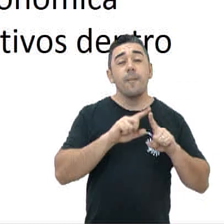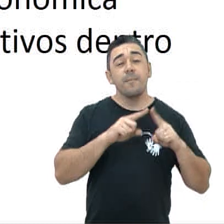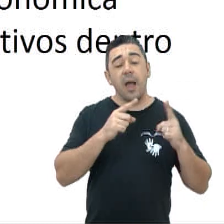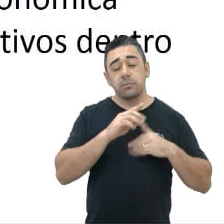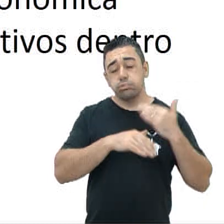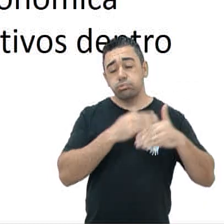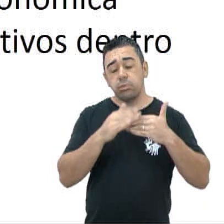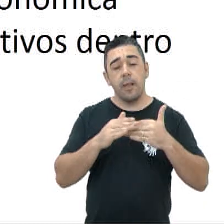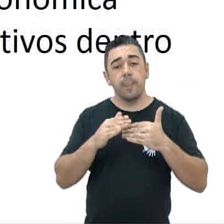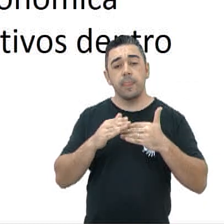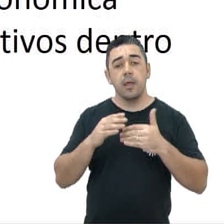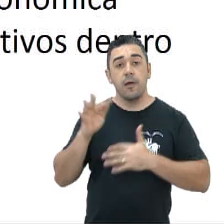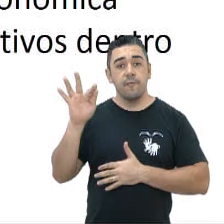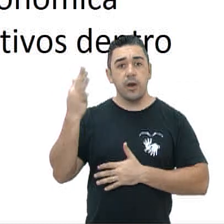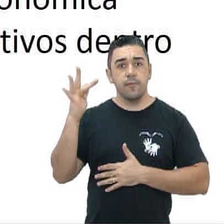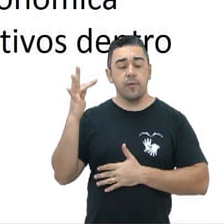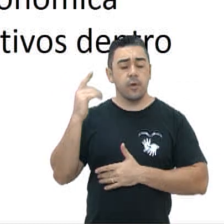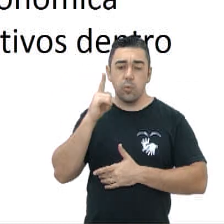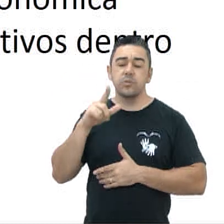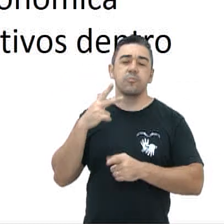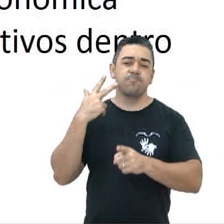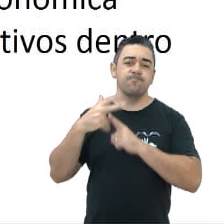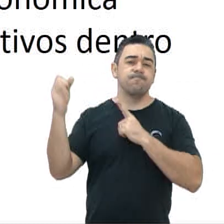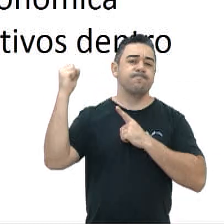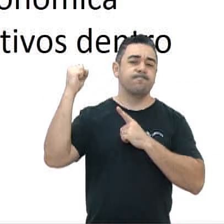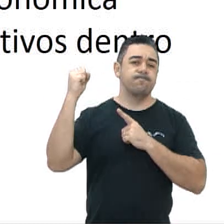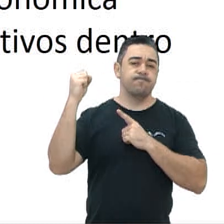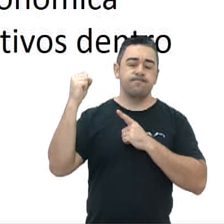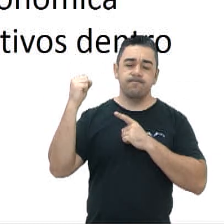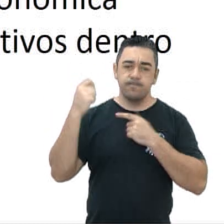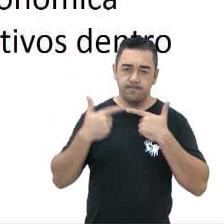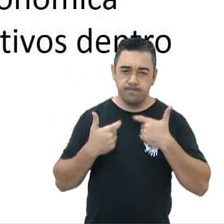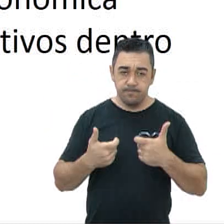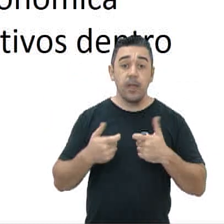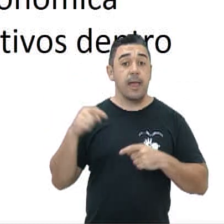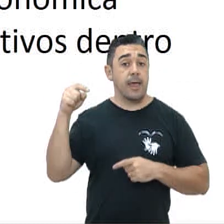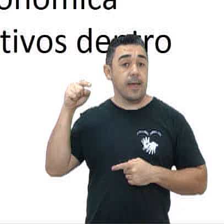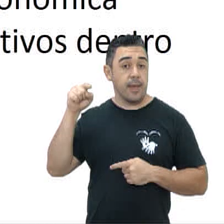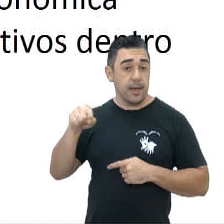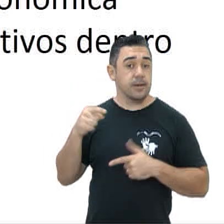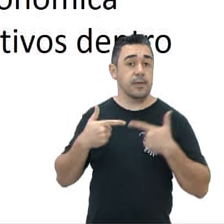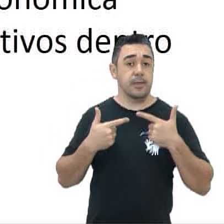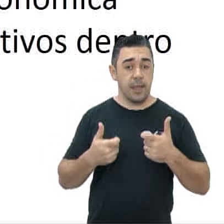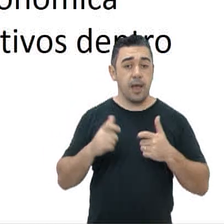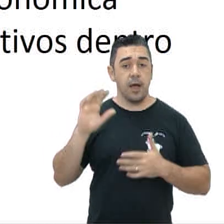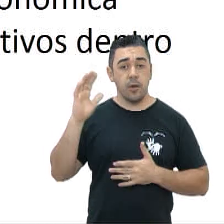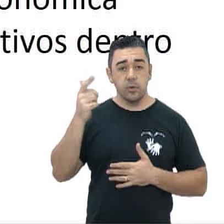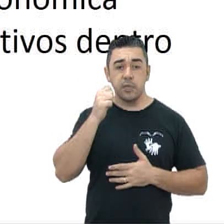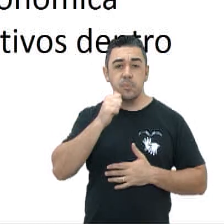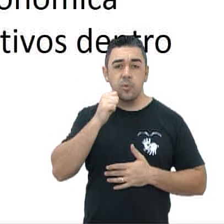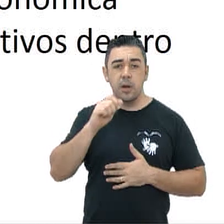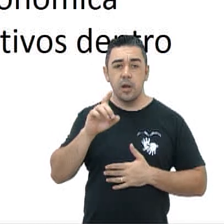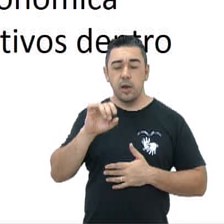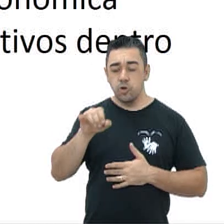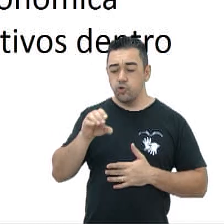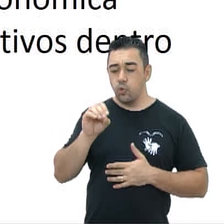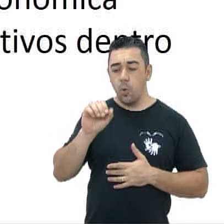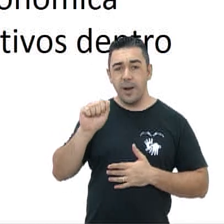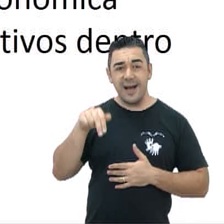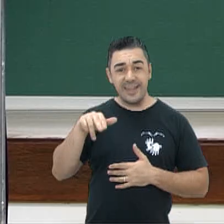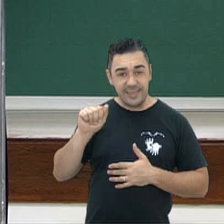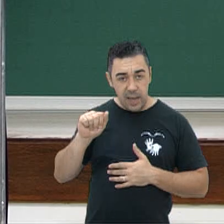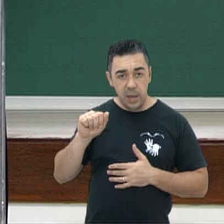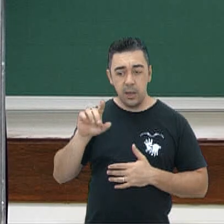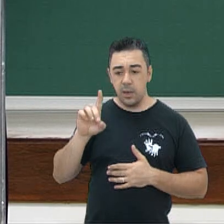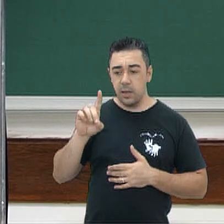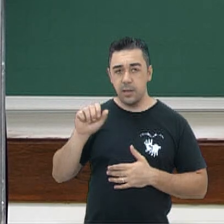passar do tempo, né, os franceses acabaram vencendo a guerra. E é nessa guerra que a gente tem a história de Joana d'Arc. Eu sugiro que vocês vão